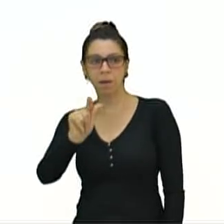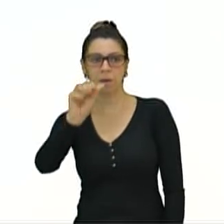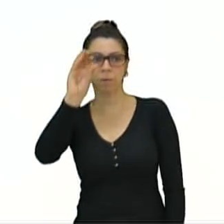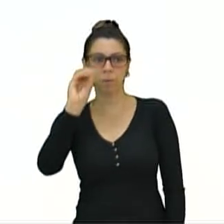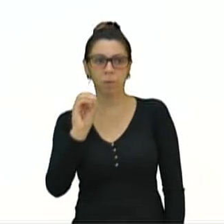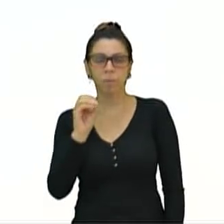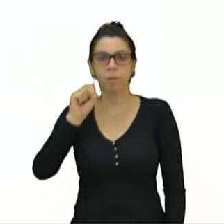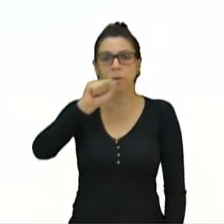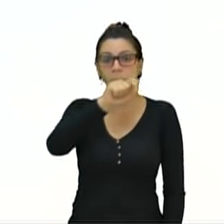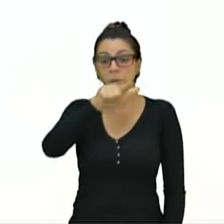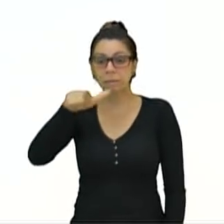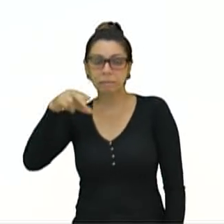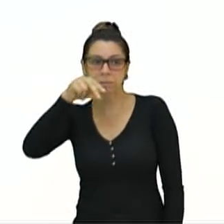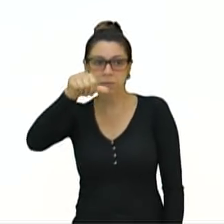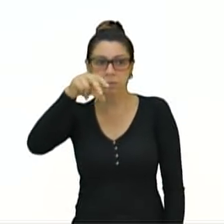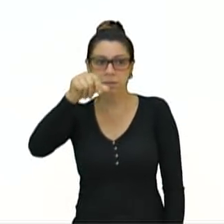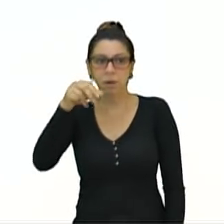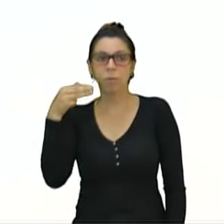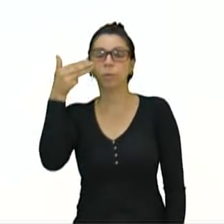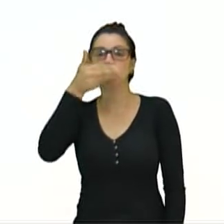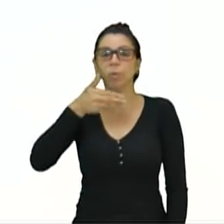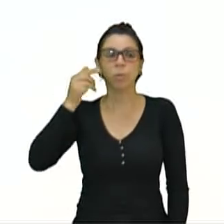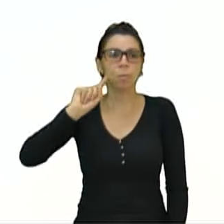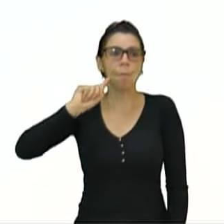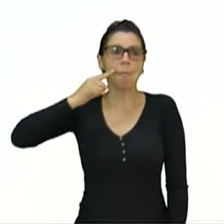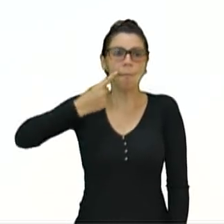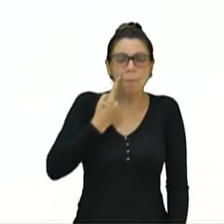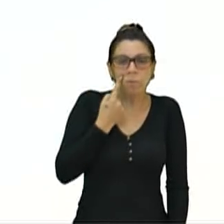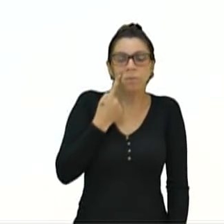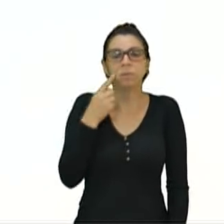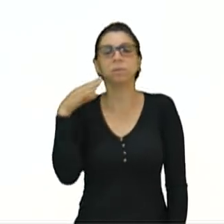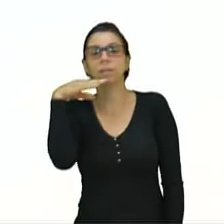quente. Pensa bem, tem pegadinha aí no meio. Daqui a pouco eu volto.